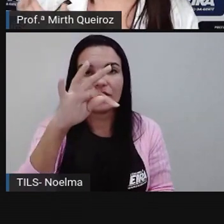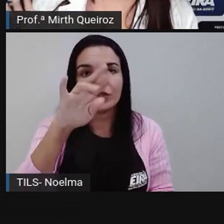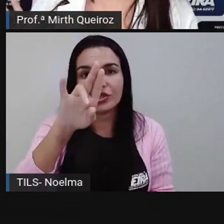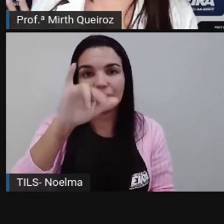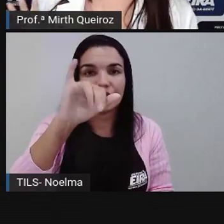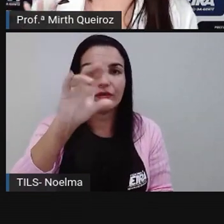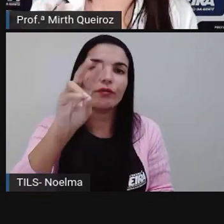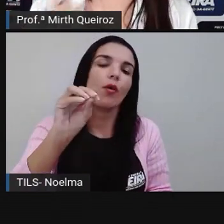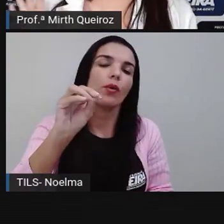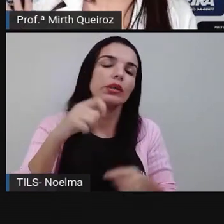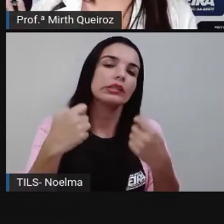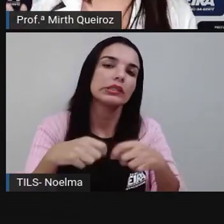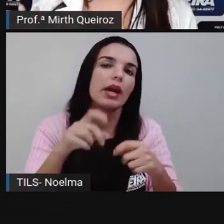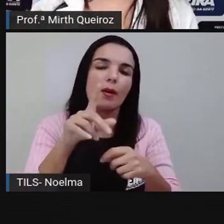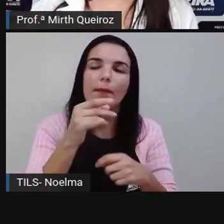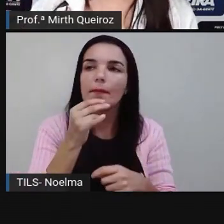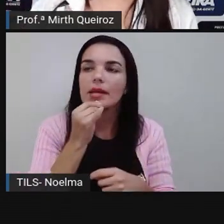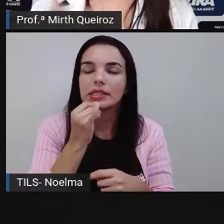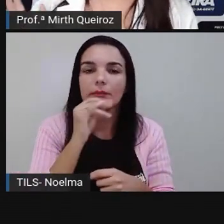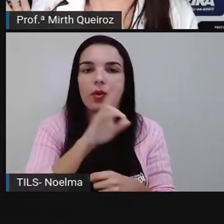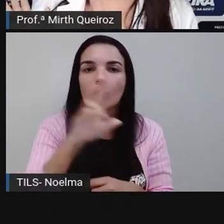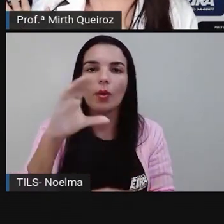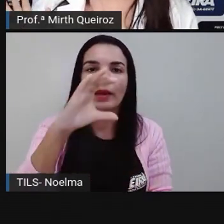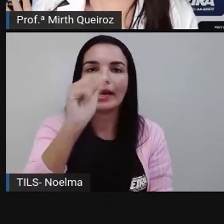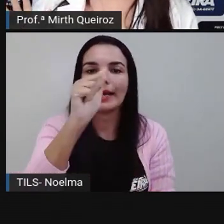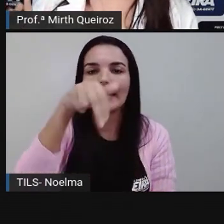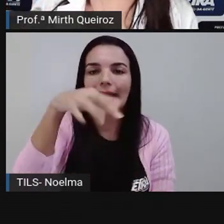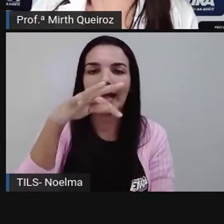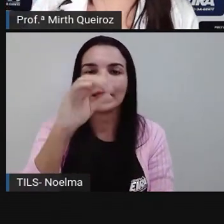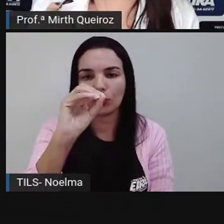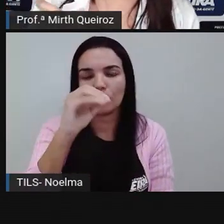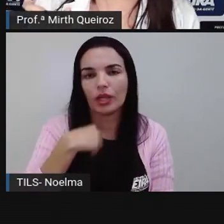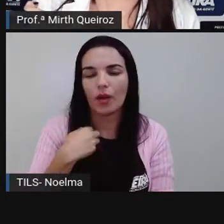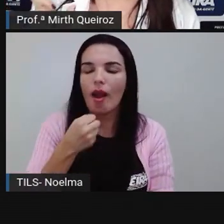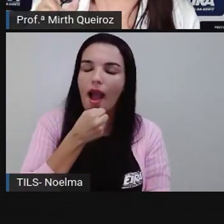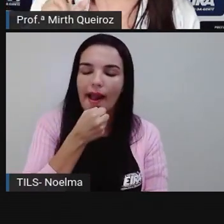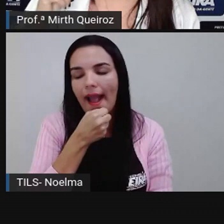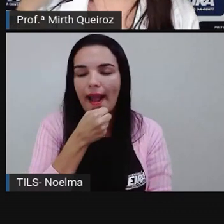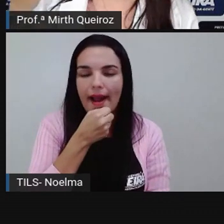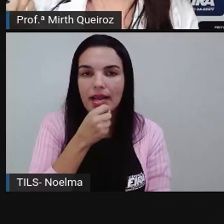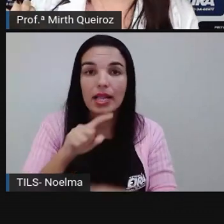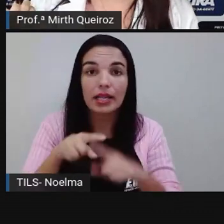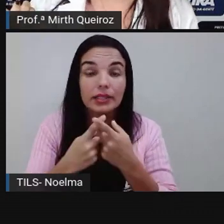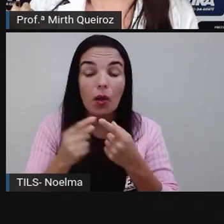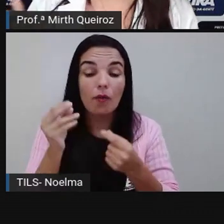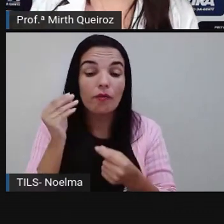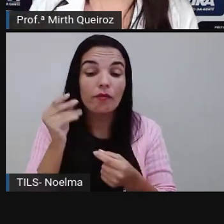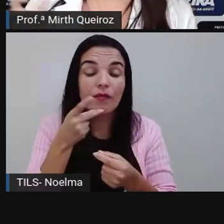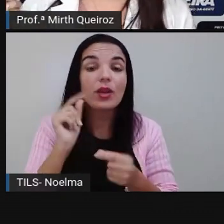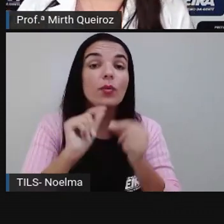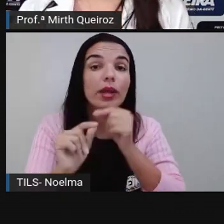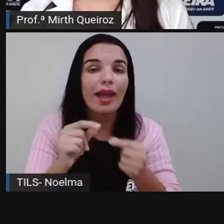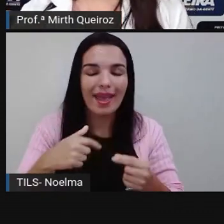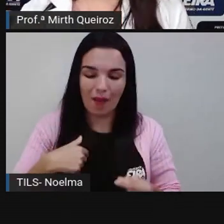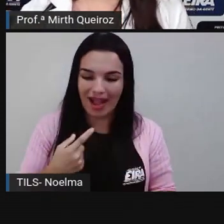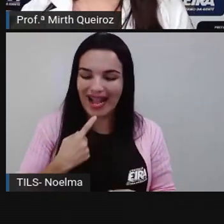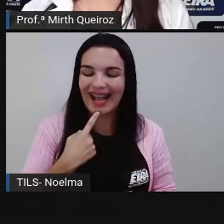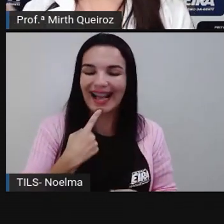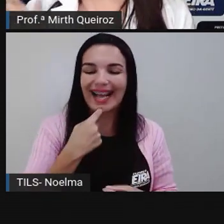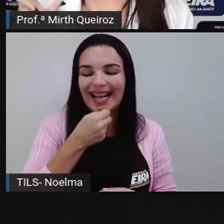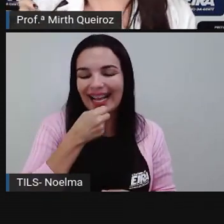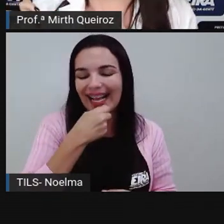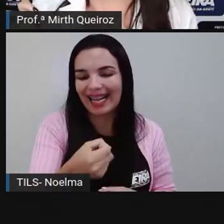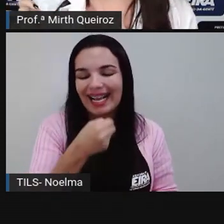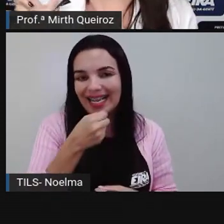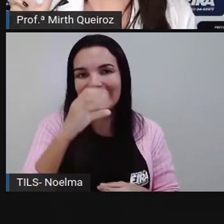o verbo canto, eu canto, né? Canto indica que ação indica cantar.